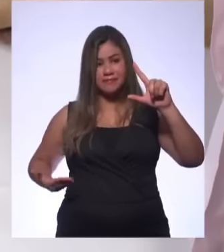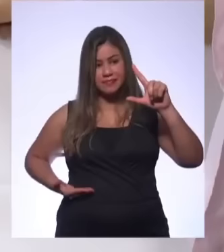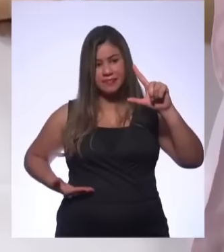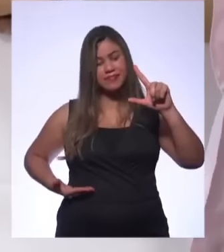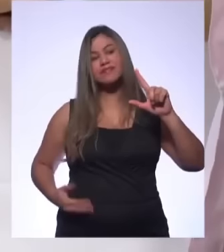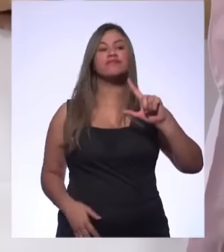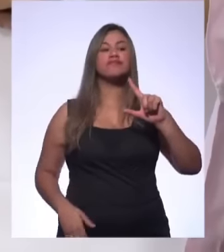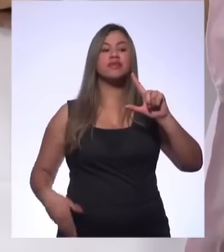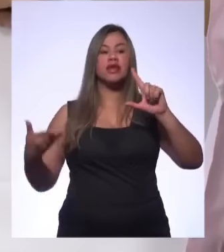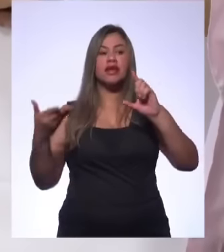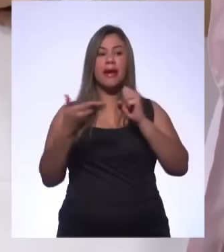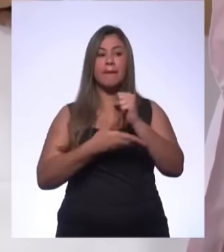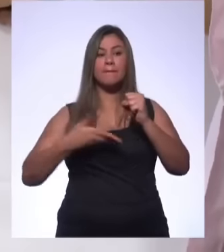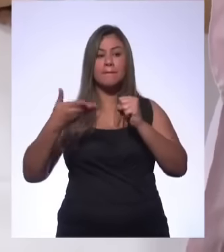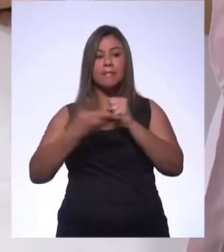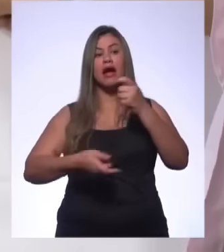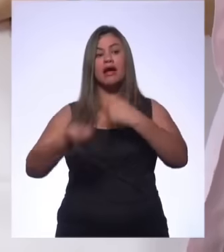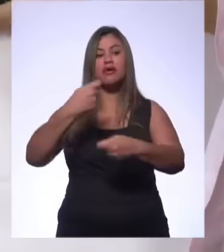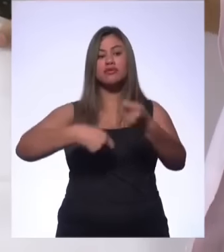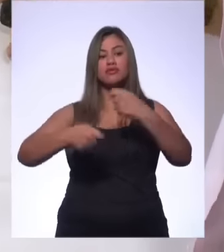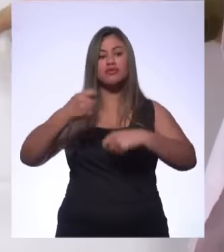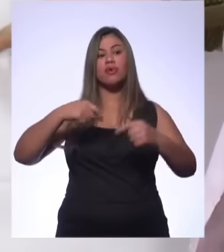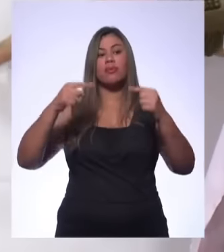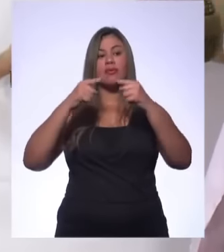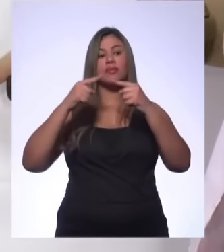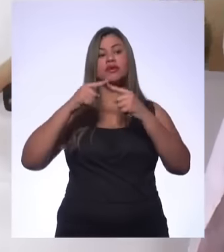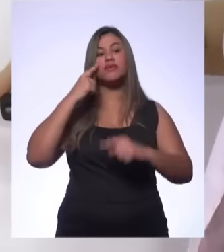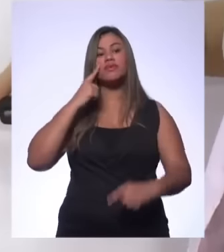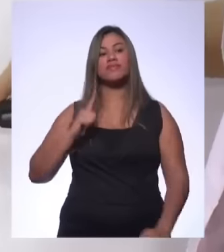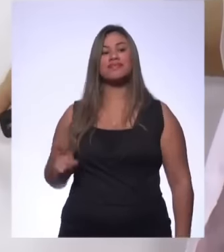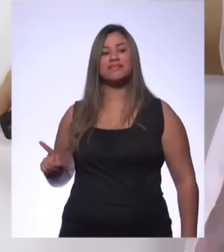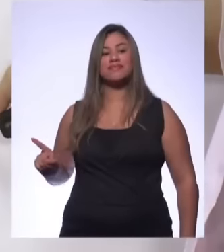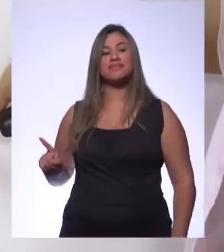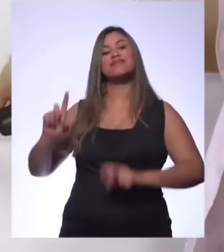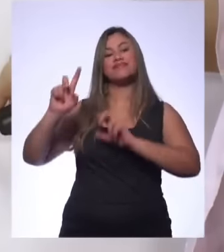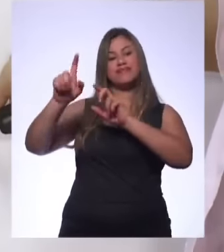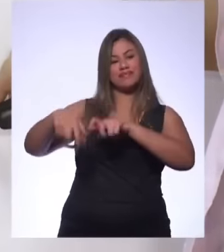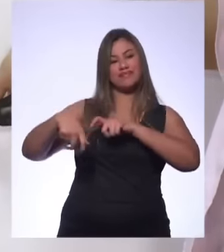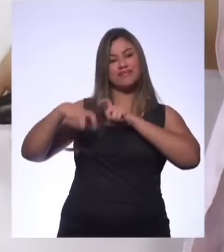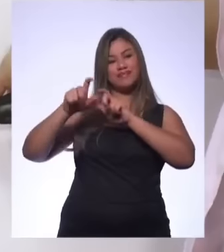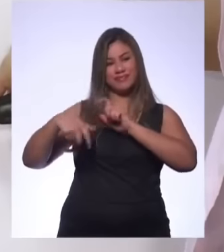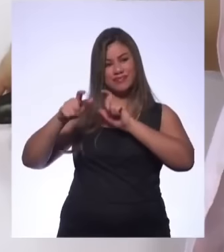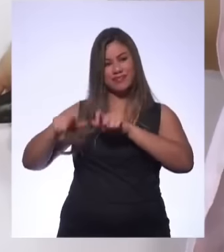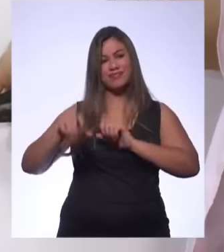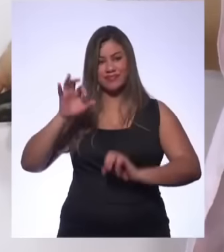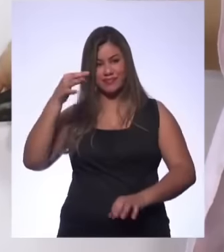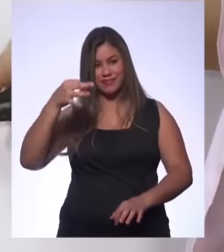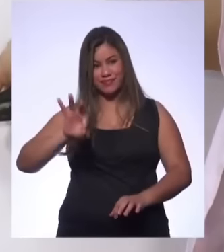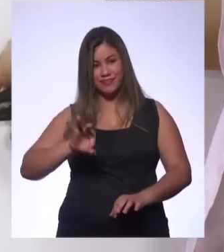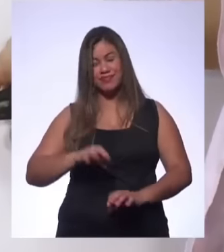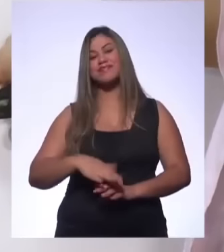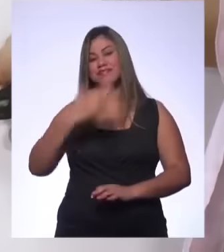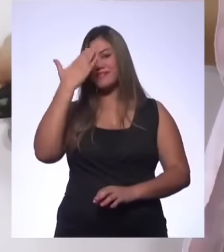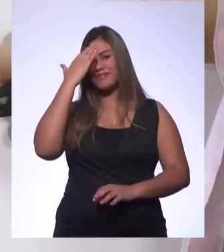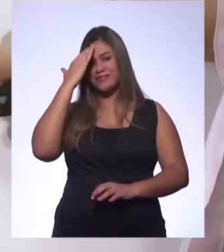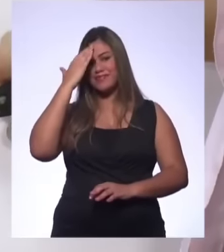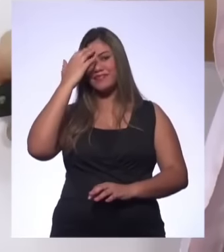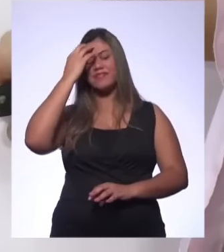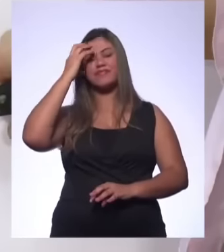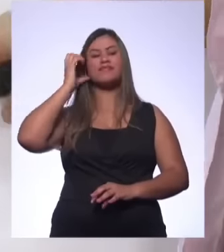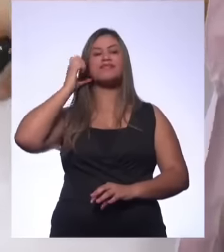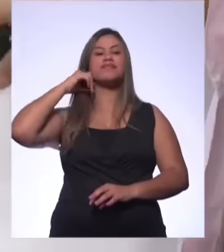a base econômica de um feudo é a agricultura, certo? Ficou claro aqui,